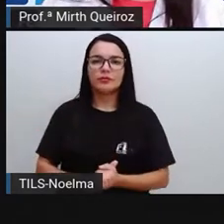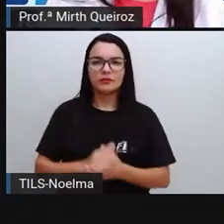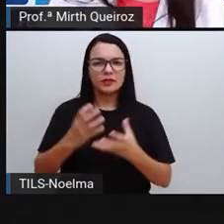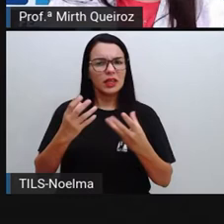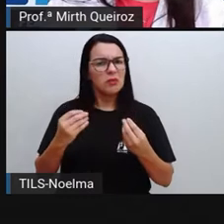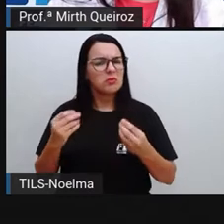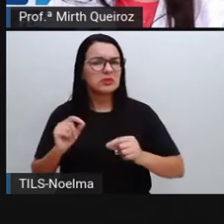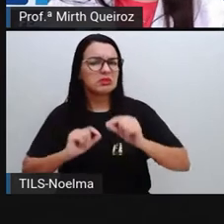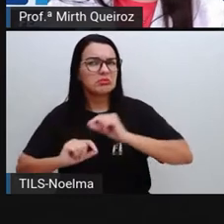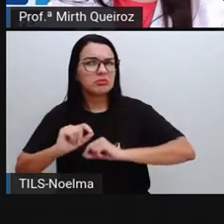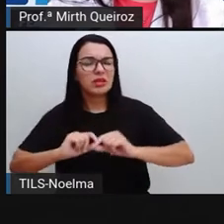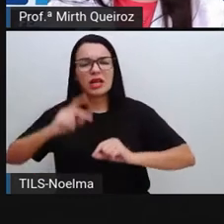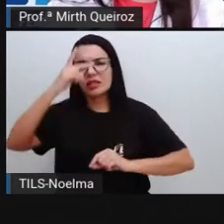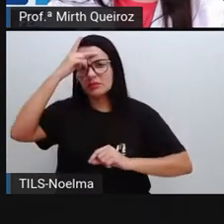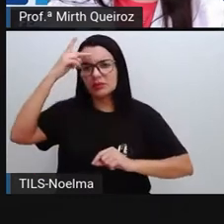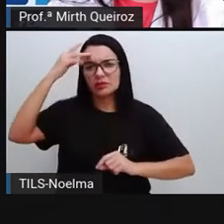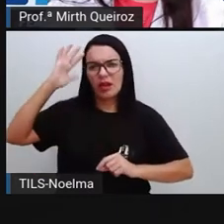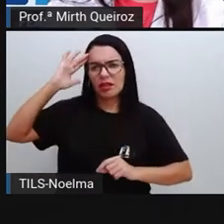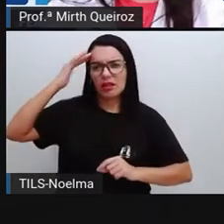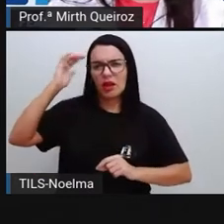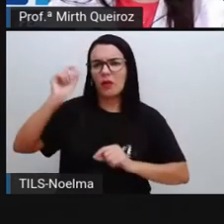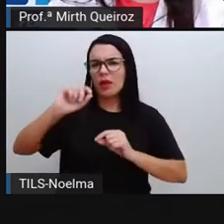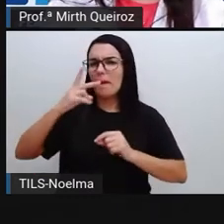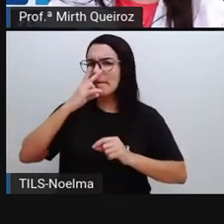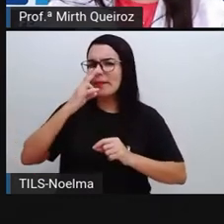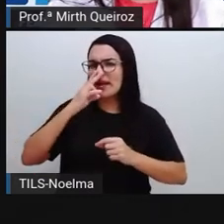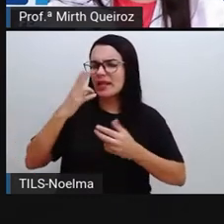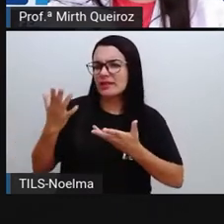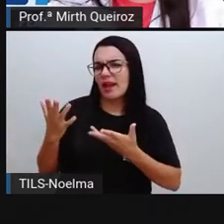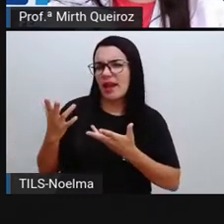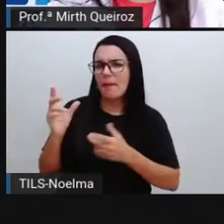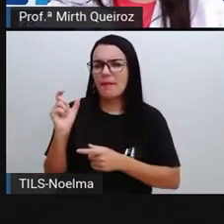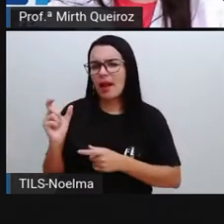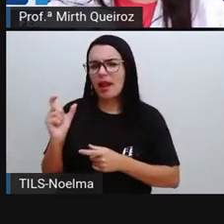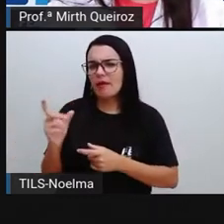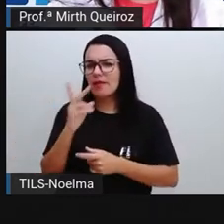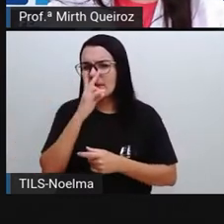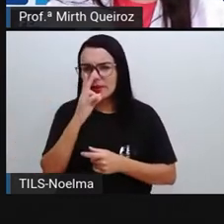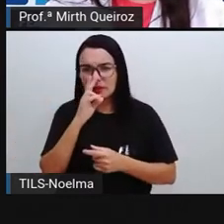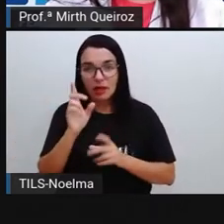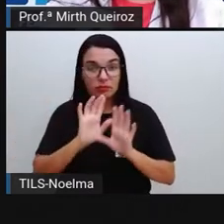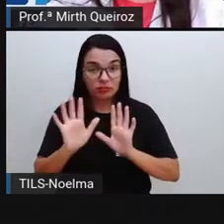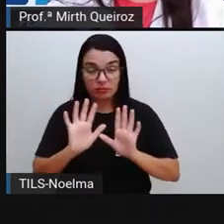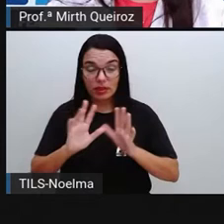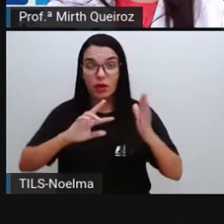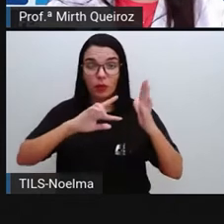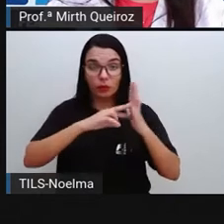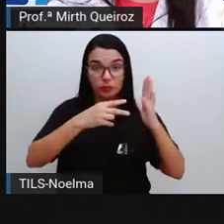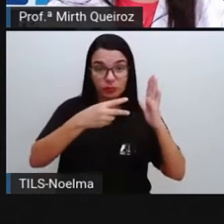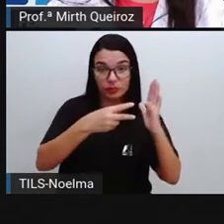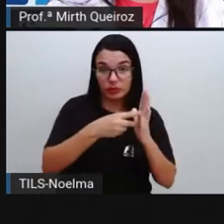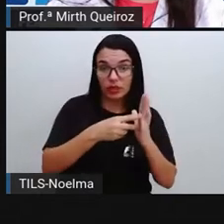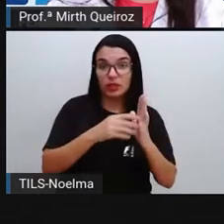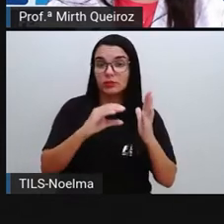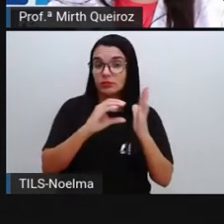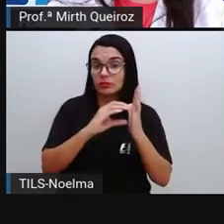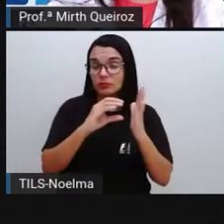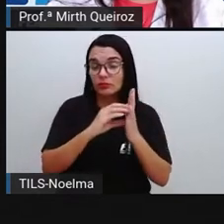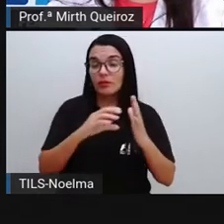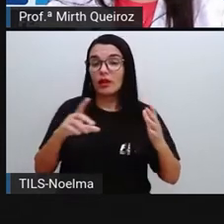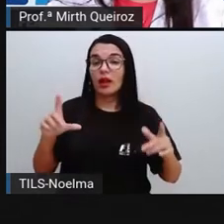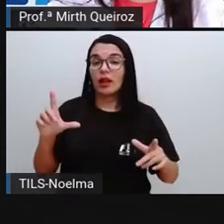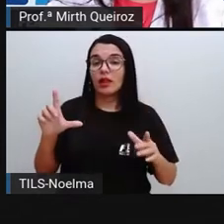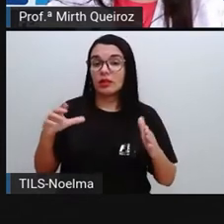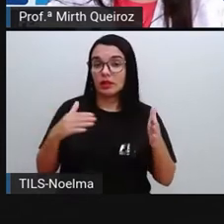Muitas vezes são compreendidos como se fosse um sinônimo, né? Mas os conceitos de limite e fronteira possuem significados